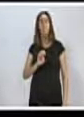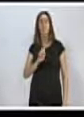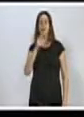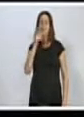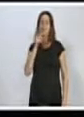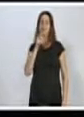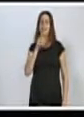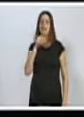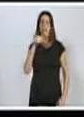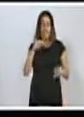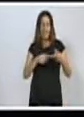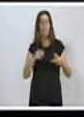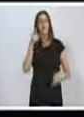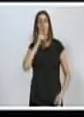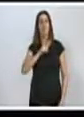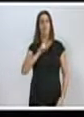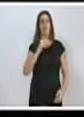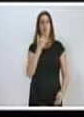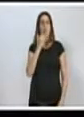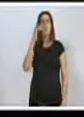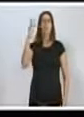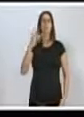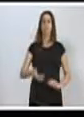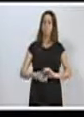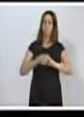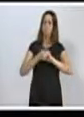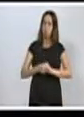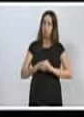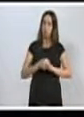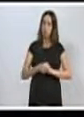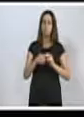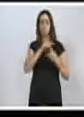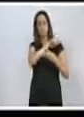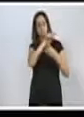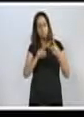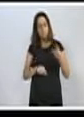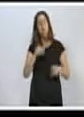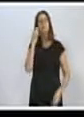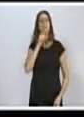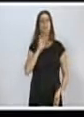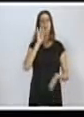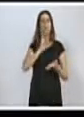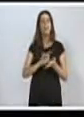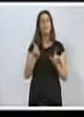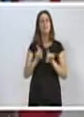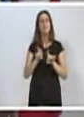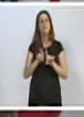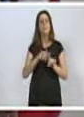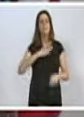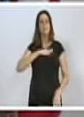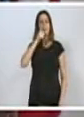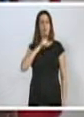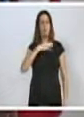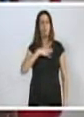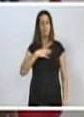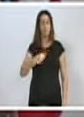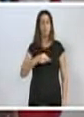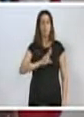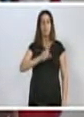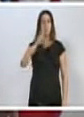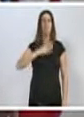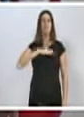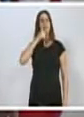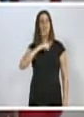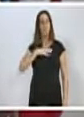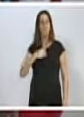comitê, por equipe. Parabéns, essas meninas. E a minha filha, em nome da minha filha que